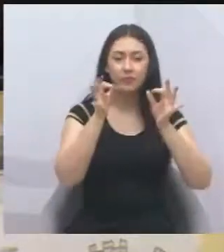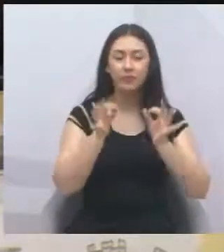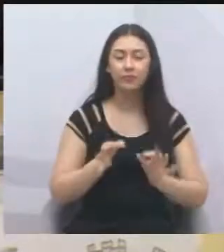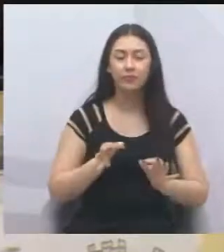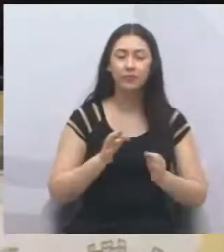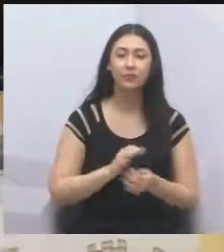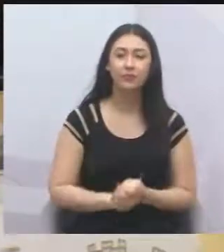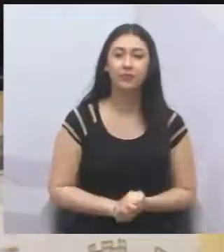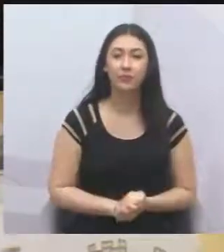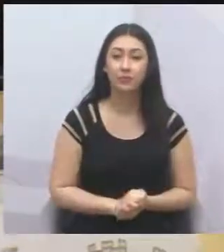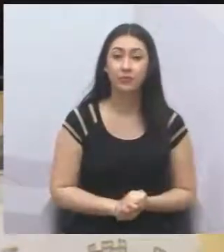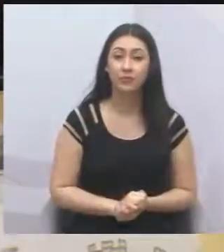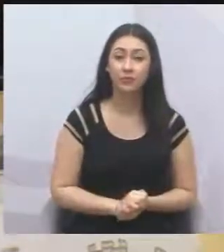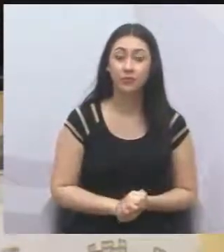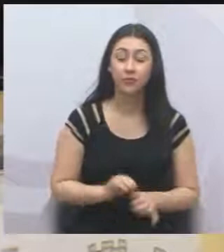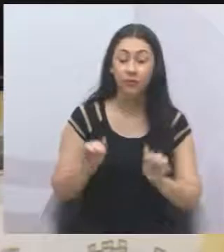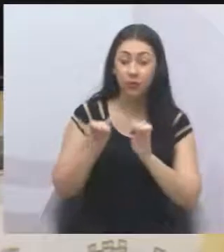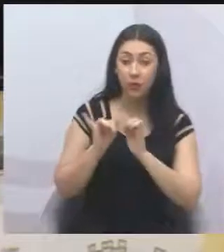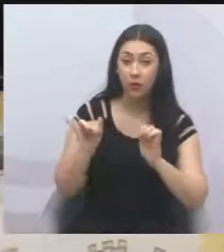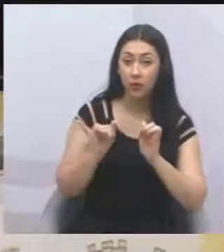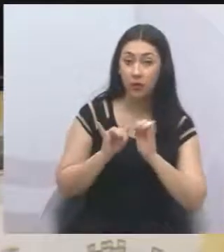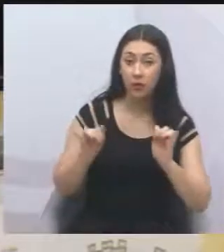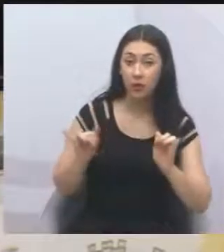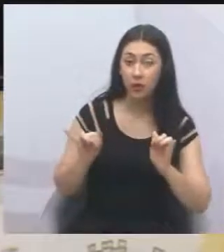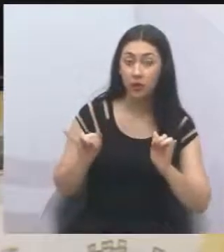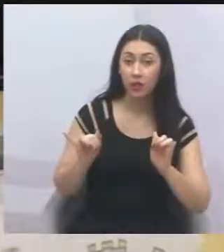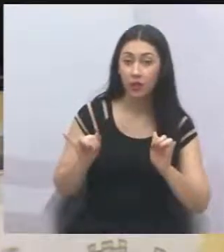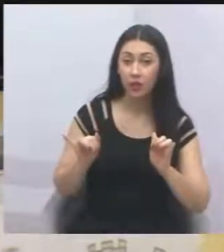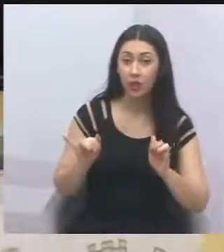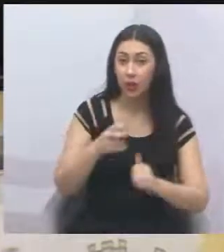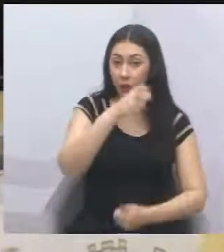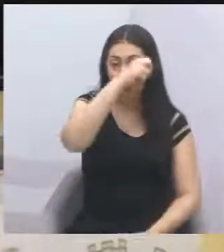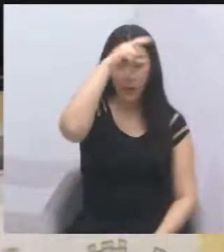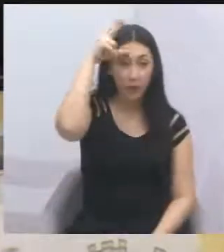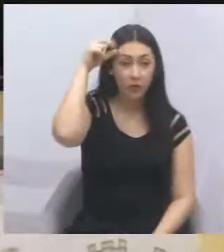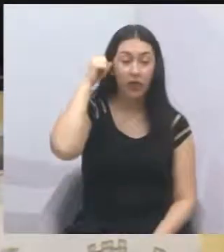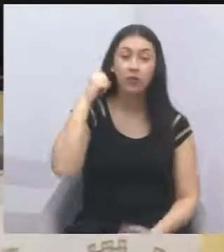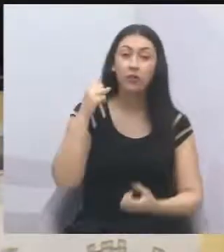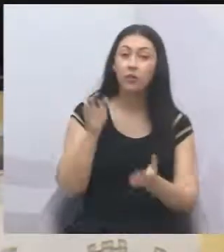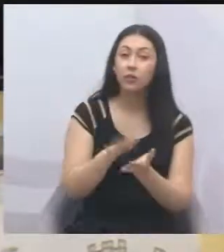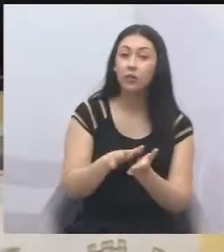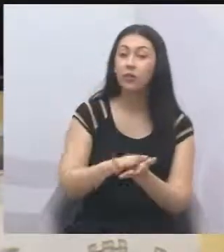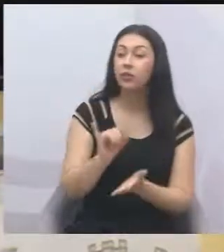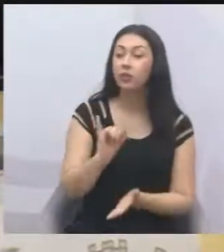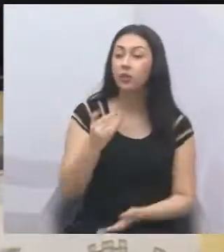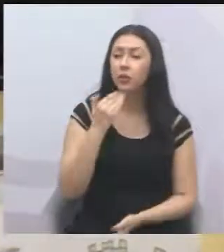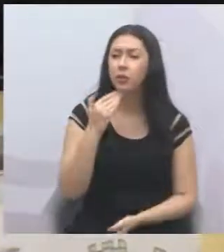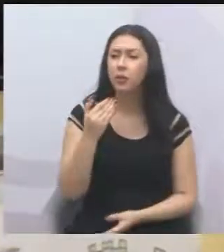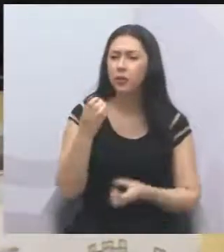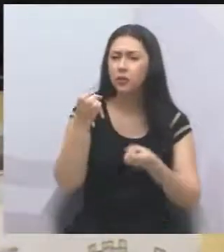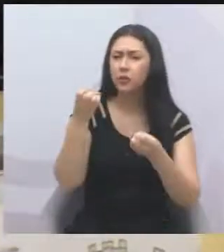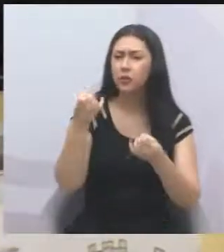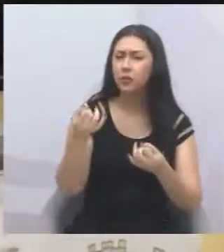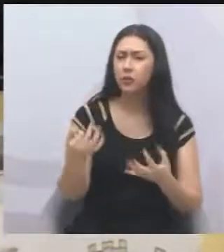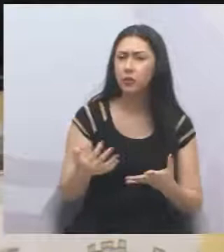formalidades regimentais, seja encaminhado ao senhor prefeito municipal de Jacareí o seguinte pedido de informações.